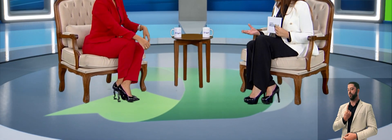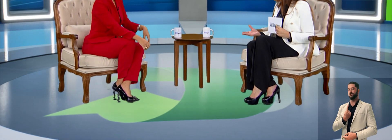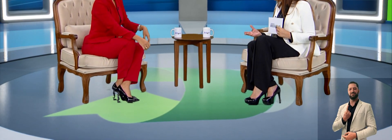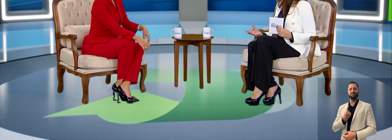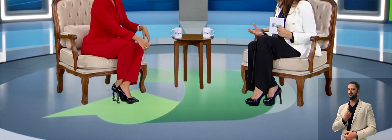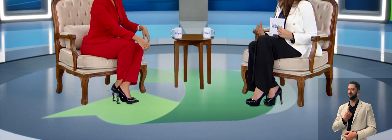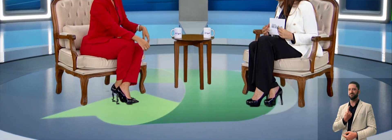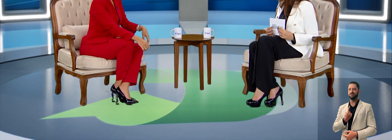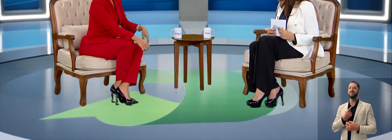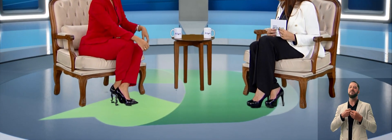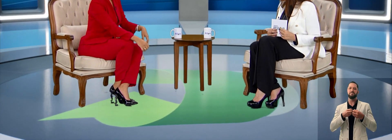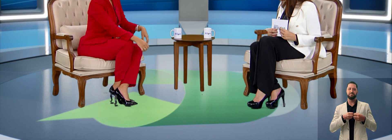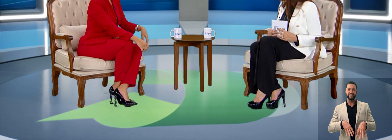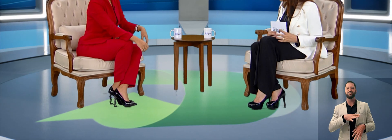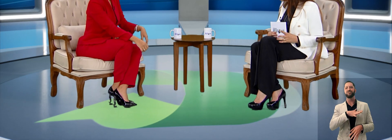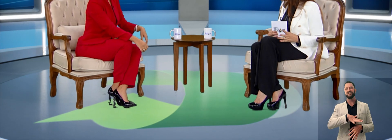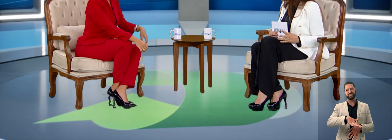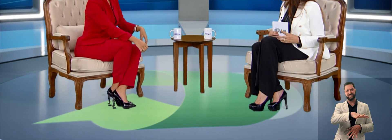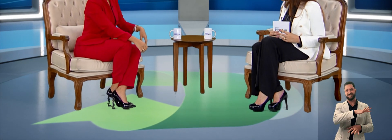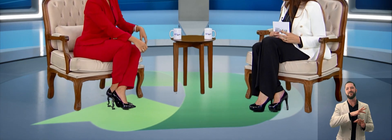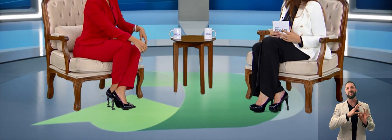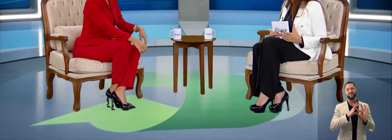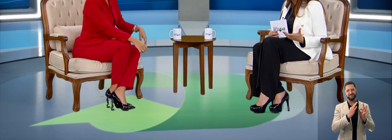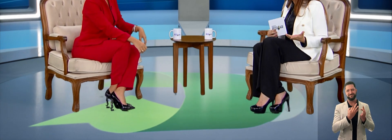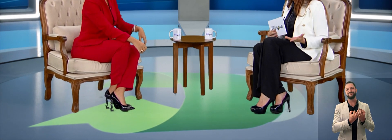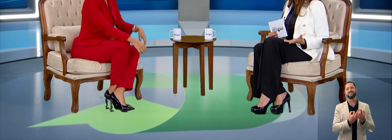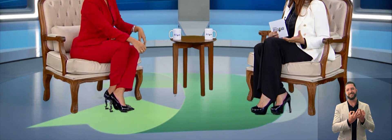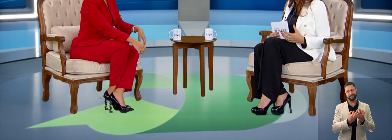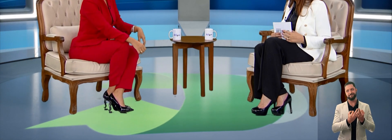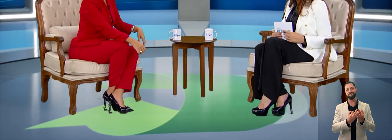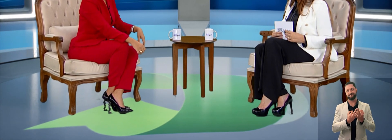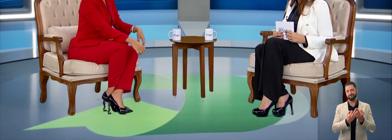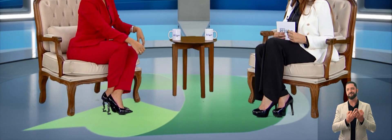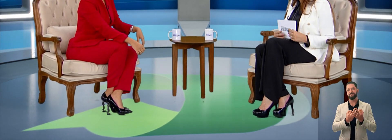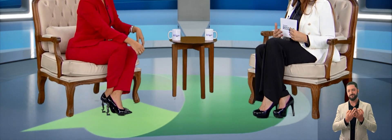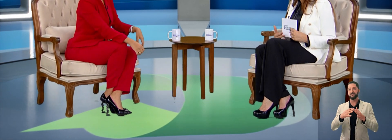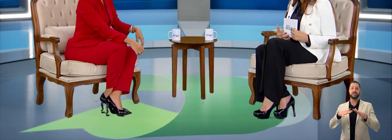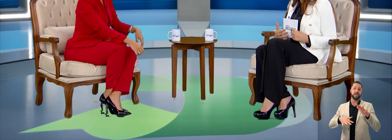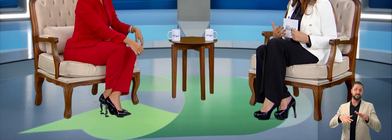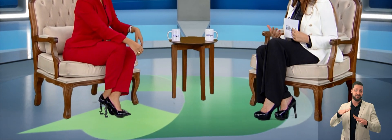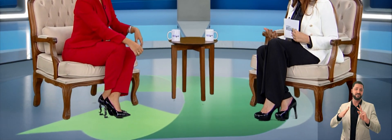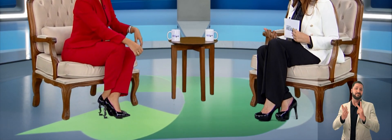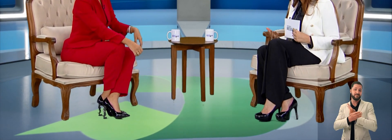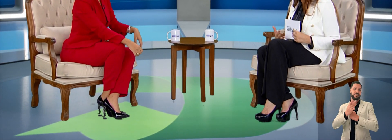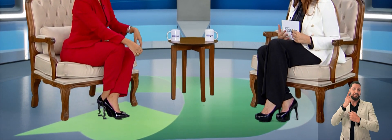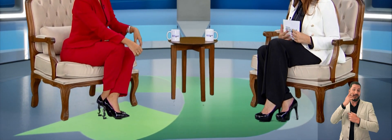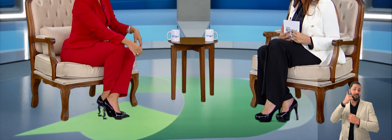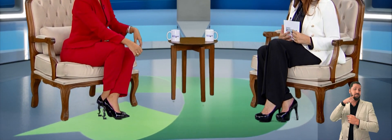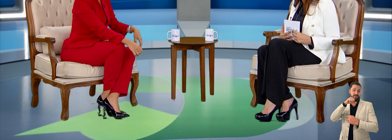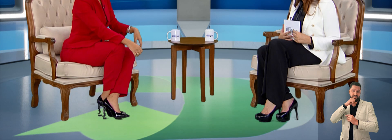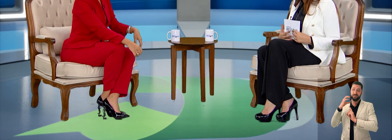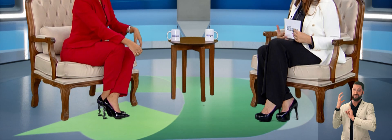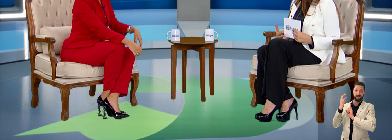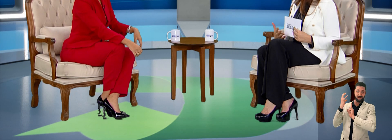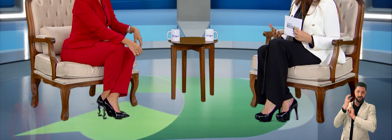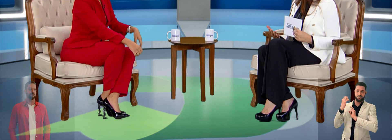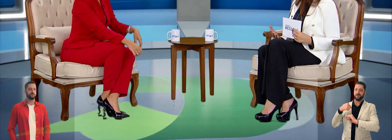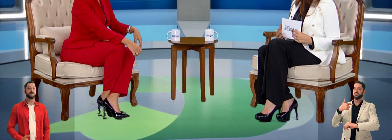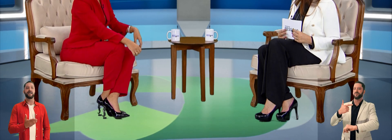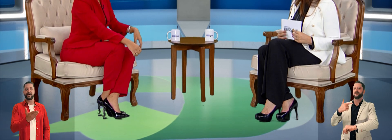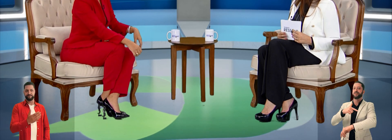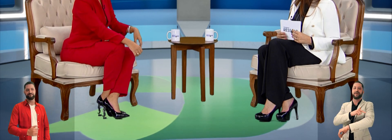muita dificuldade de reconhecer quando os bloqueios foram instalados pelos pais, até porque a gente tem aquela questão assim, eu